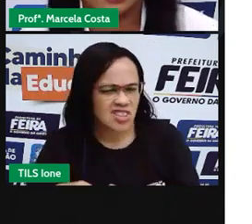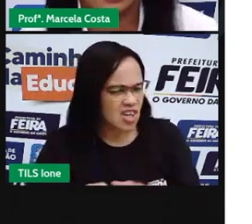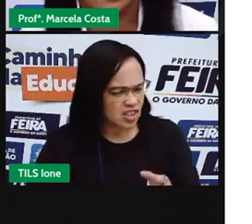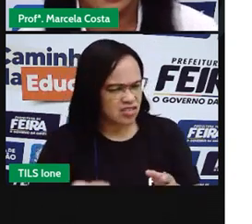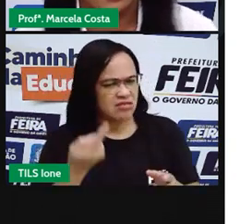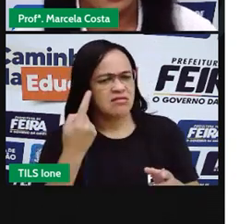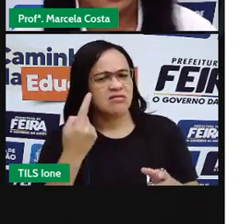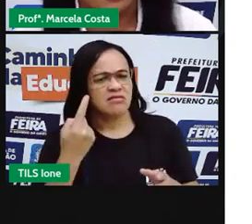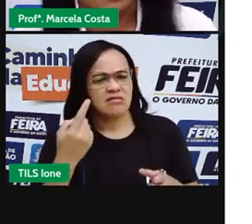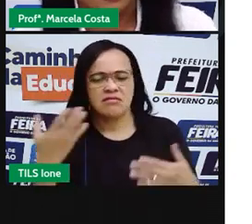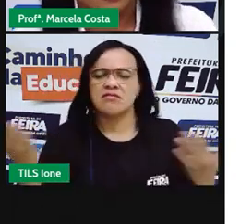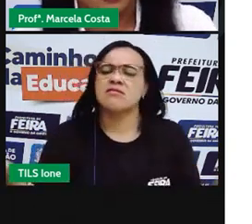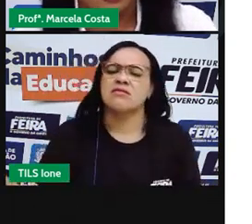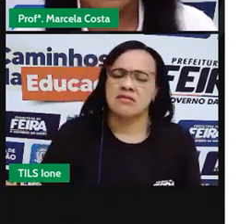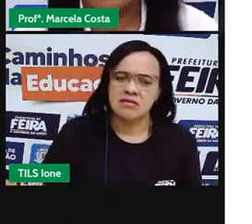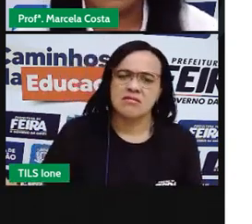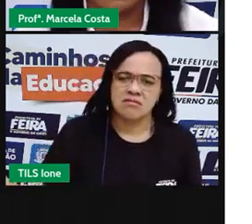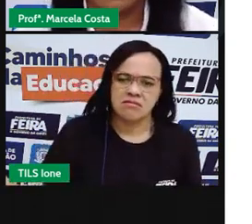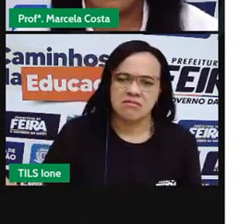isso aí.